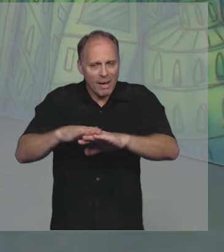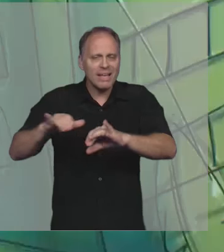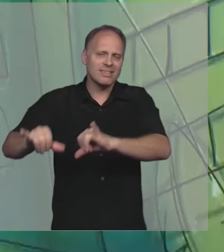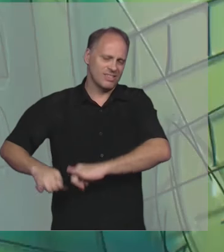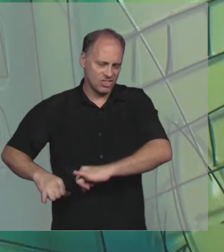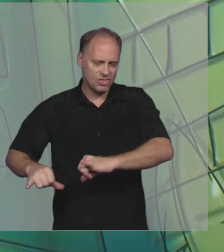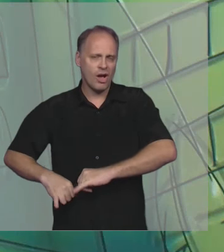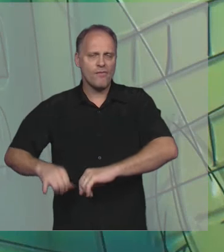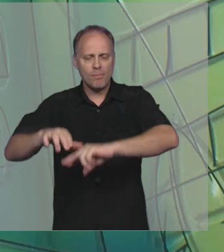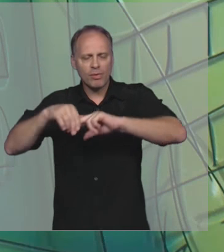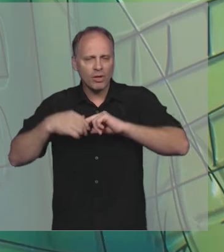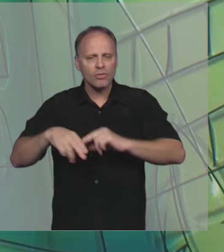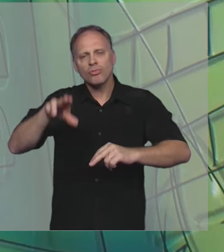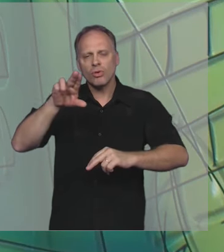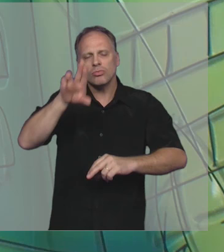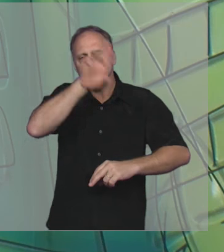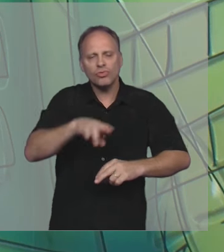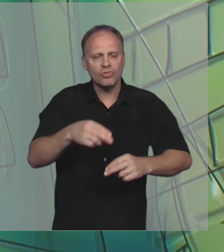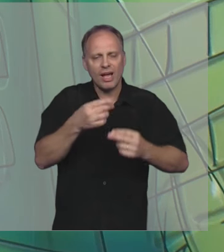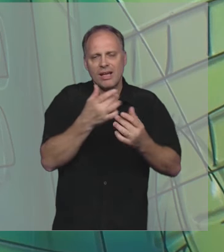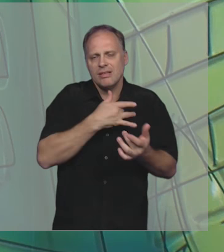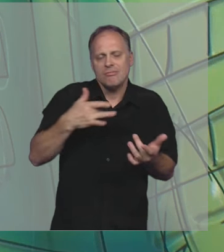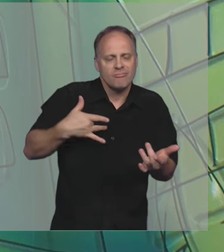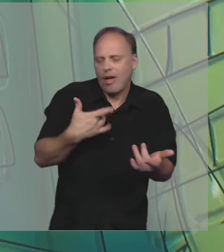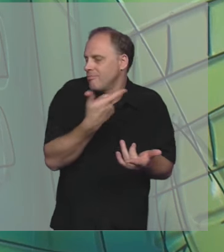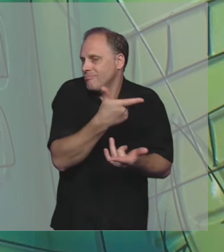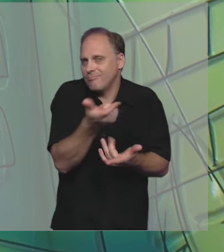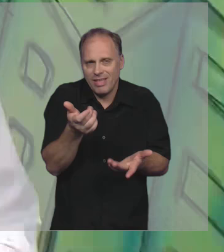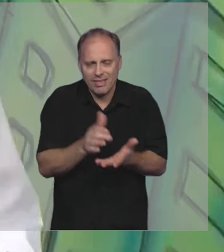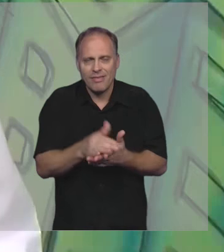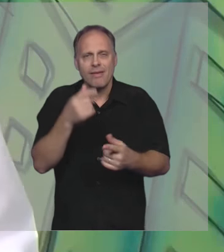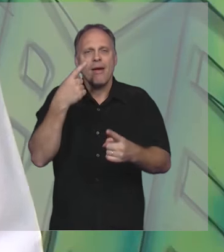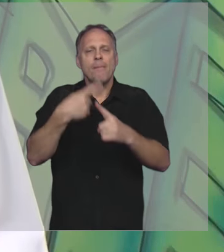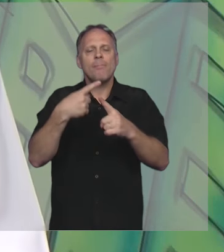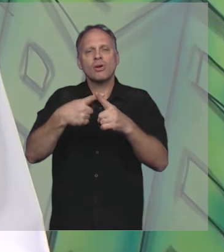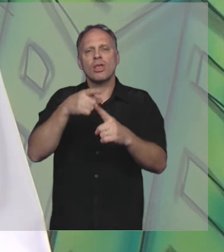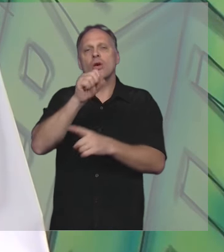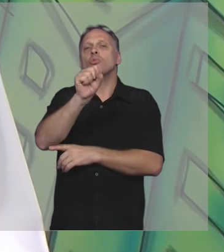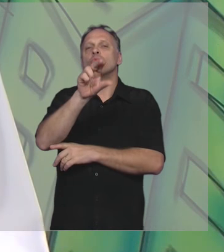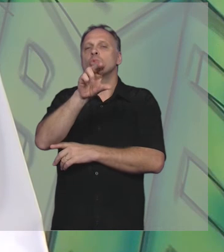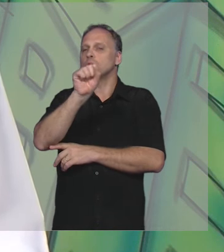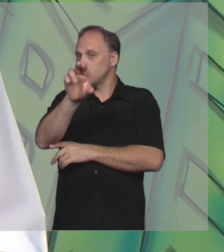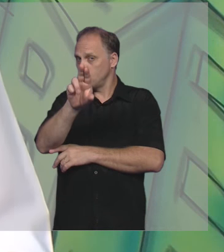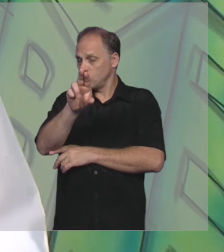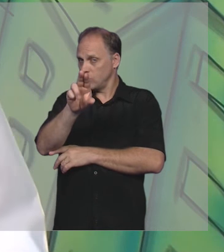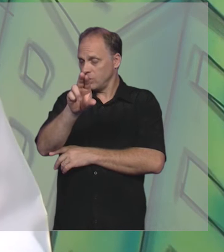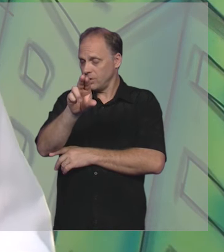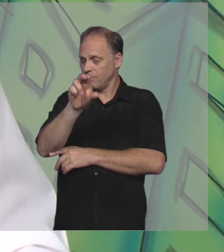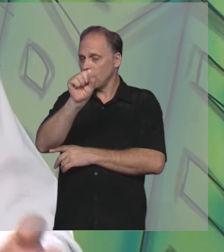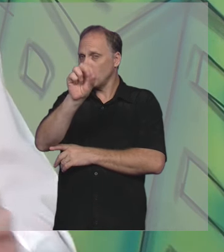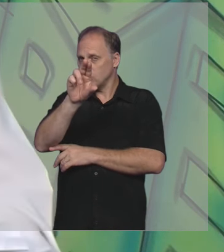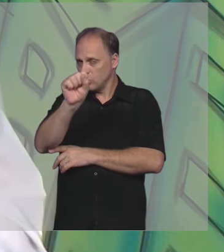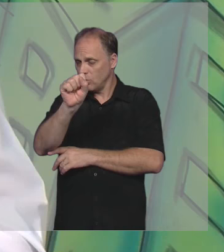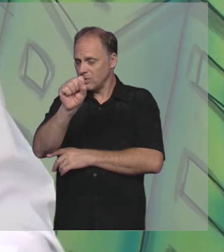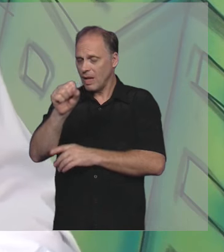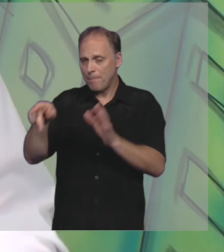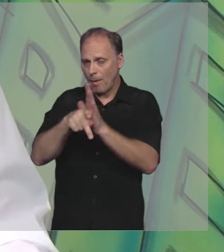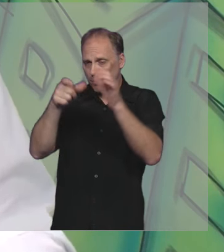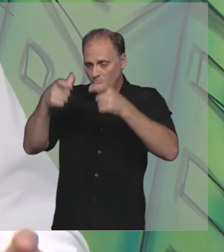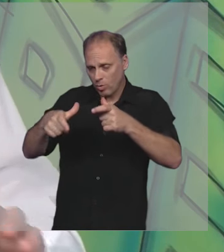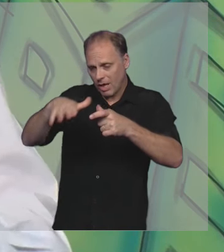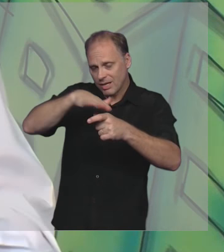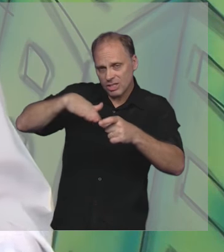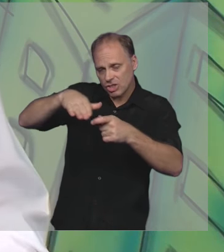de incremento financeiro. Porque o SUS, como o SUS ele é